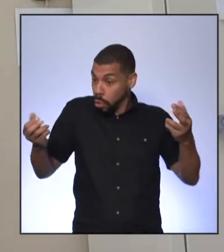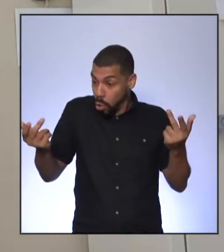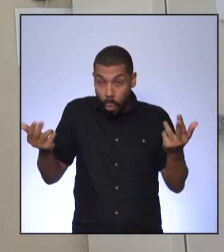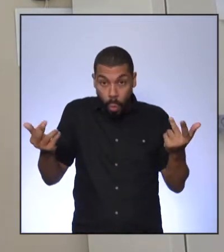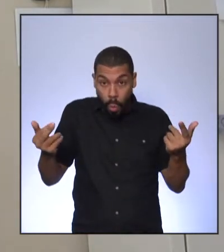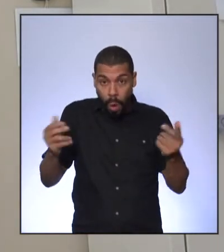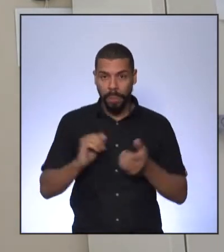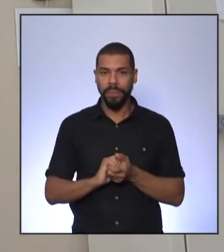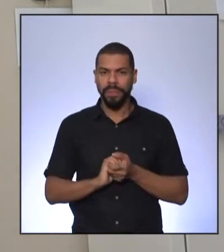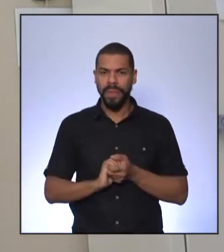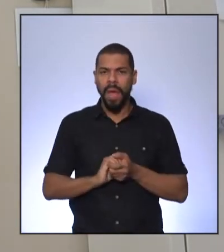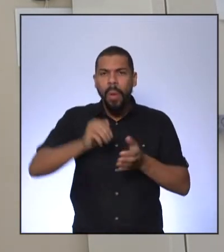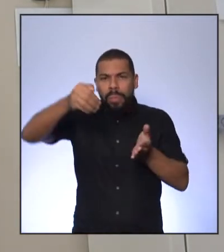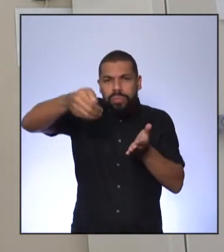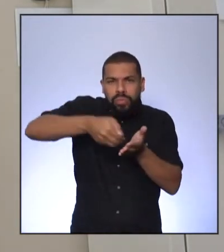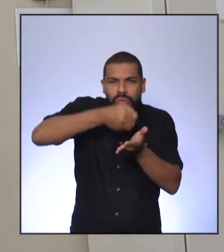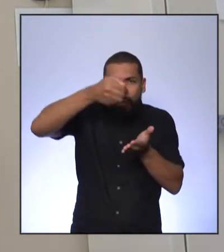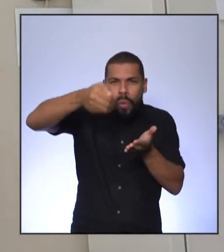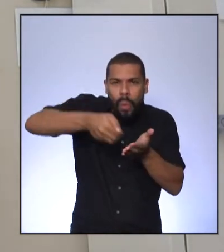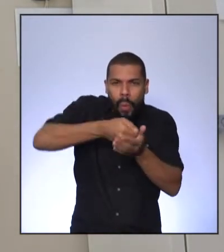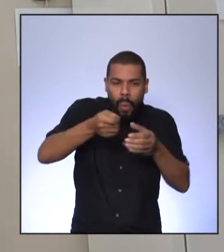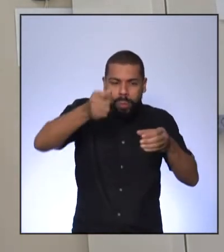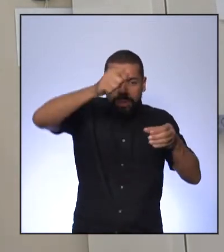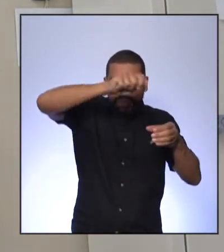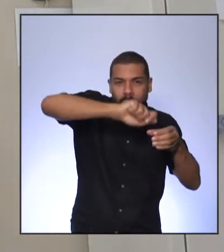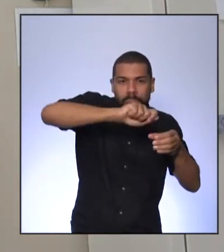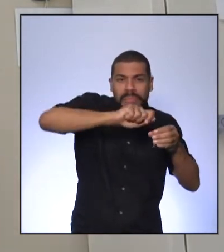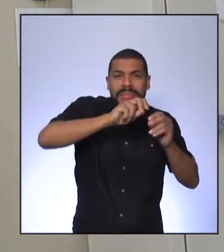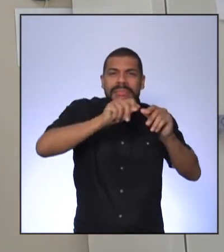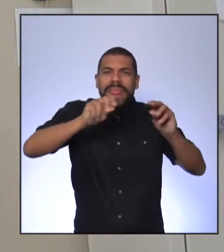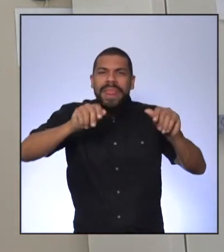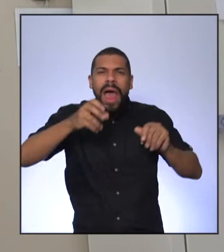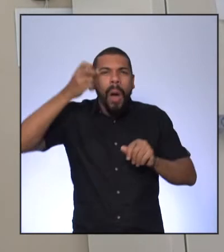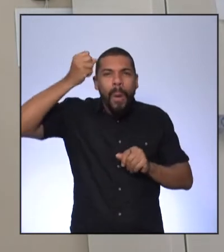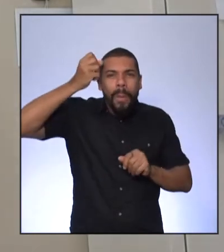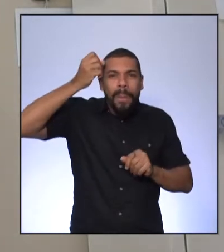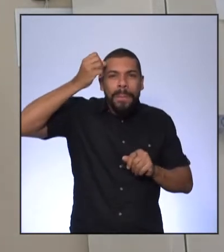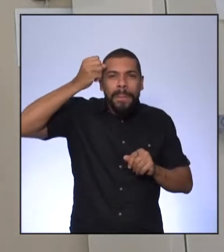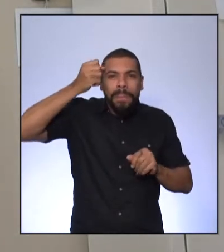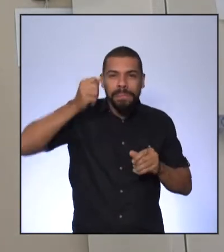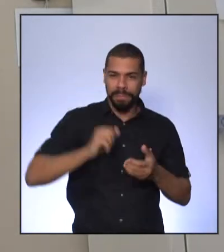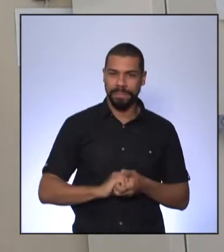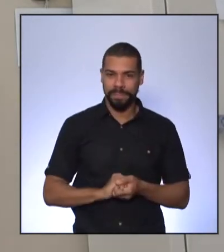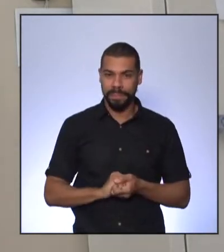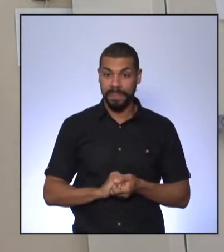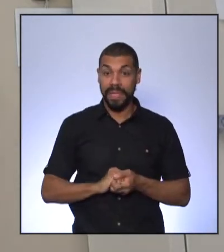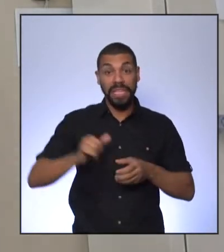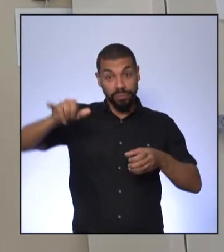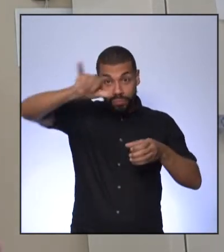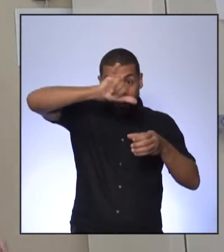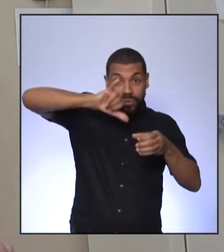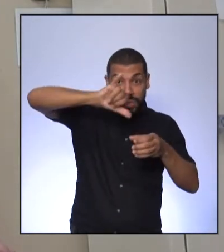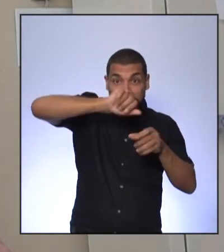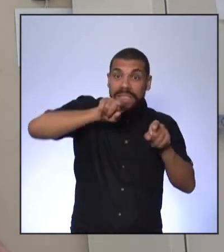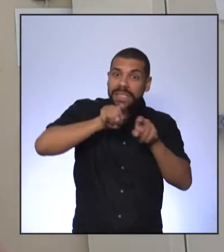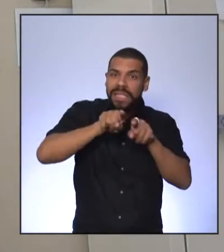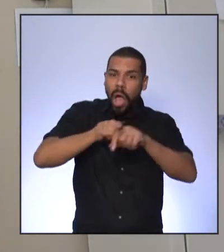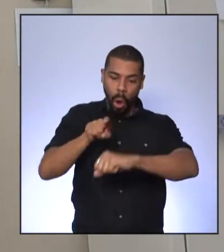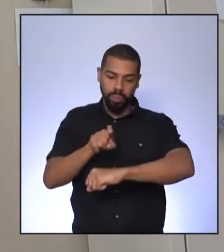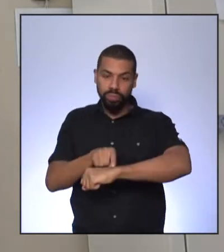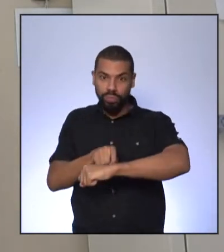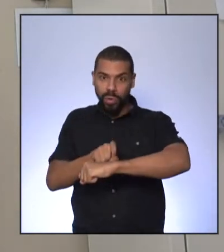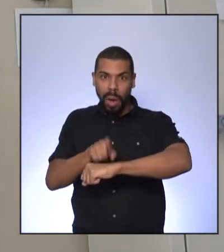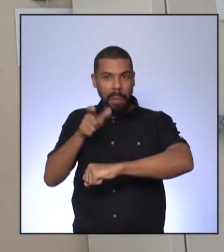colher de chá, bicarbonato de sódio, 1 colher de sopa, e vinagre e um cronômetro